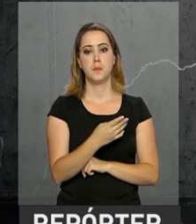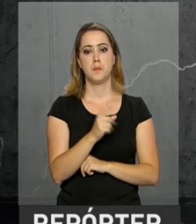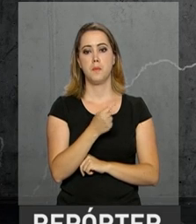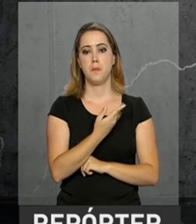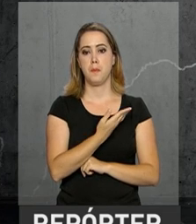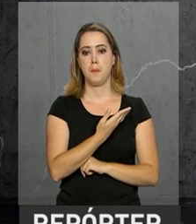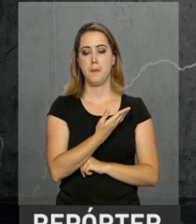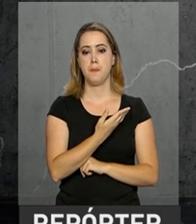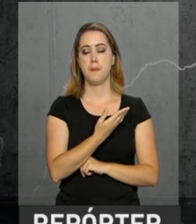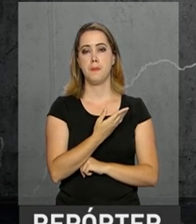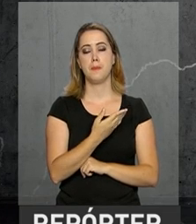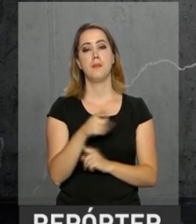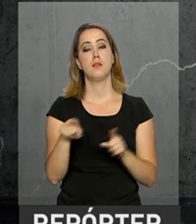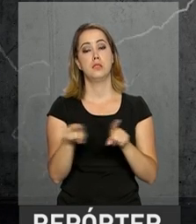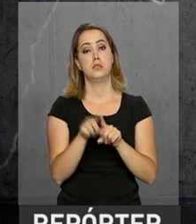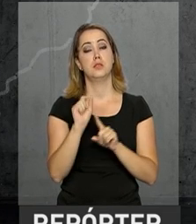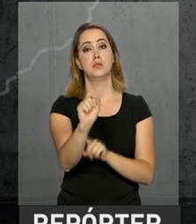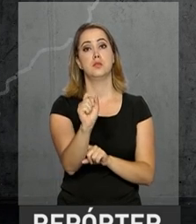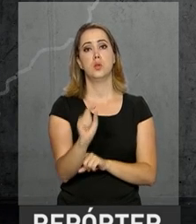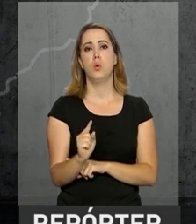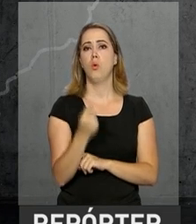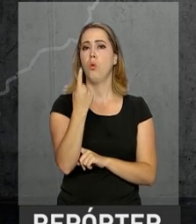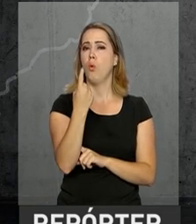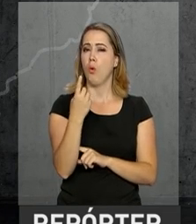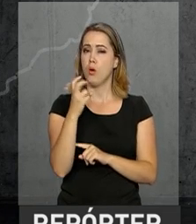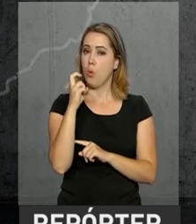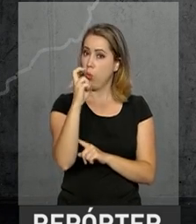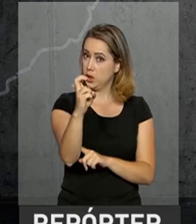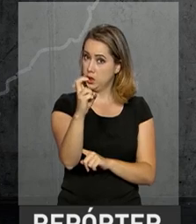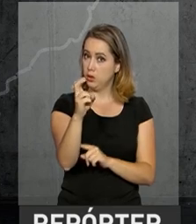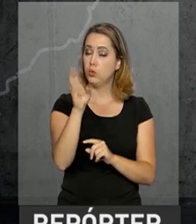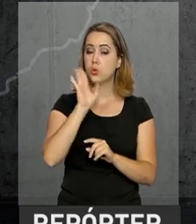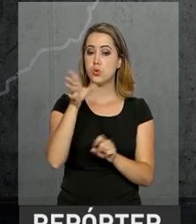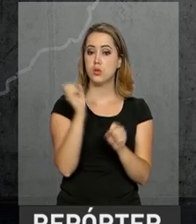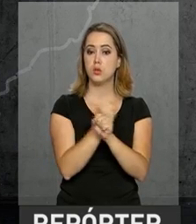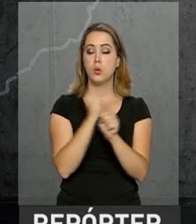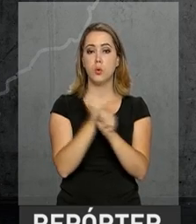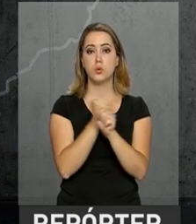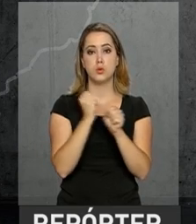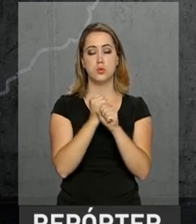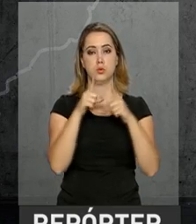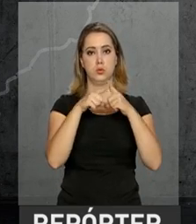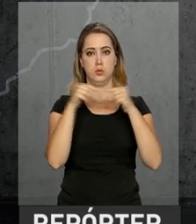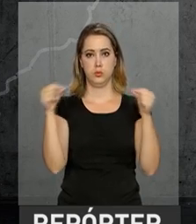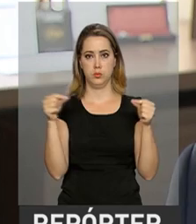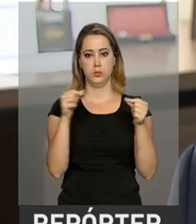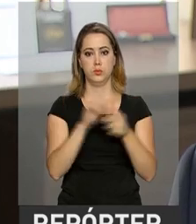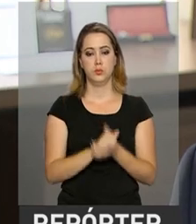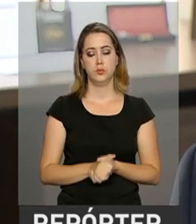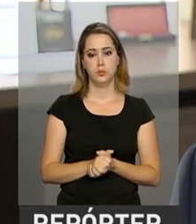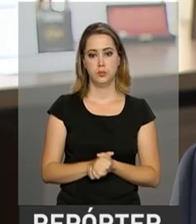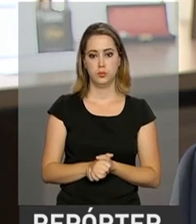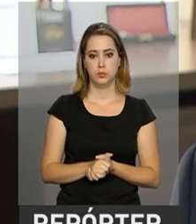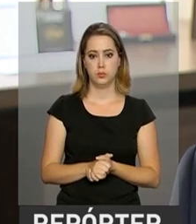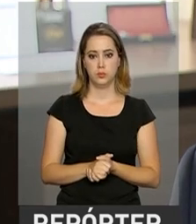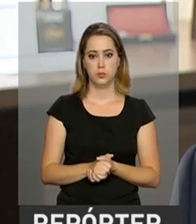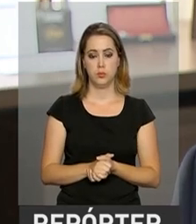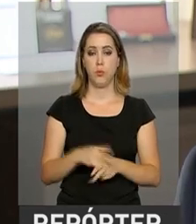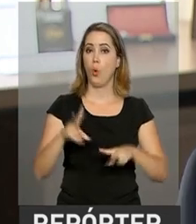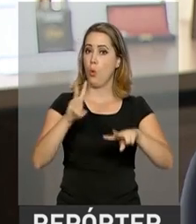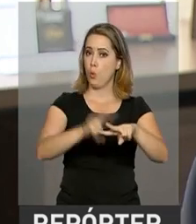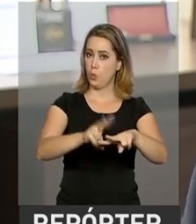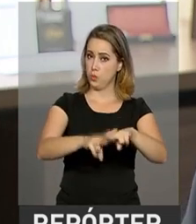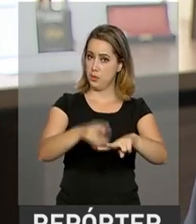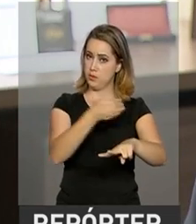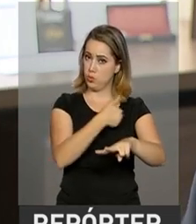Mossoró no Rio Grande do Norte um quinto presídio está sendo construído no distrito federal os presídios federais eles